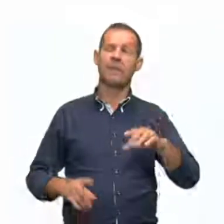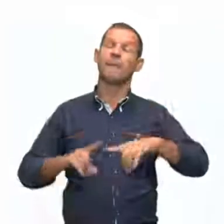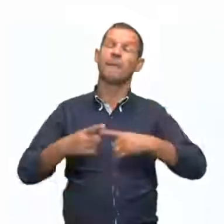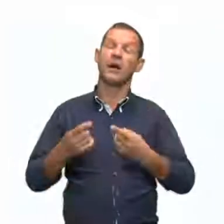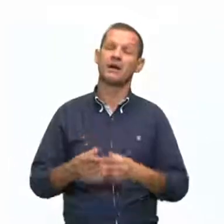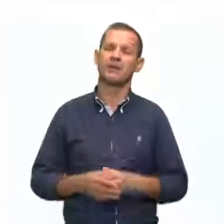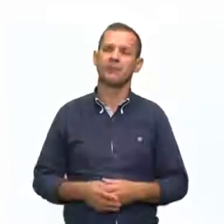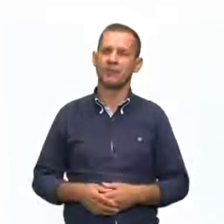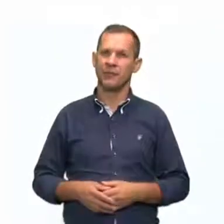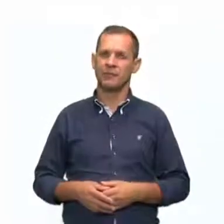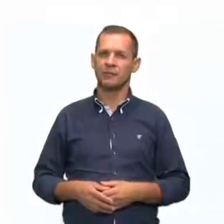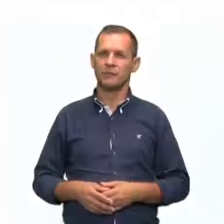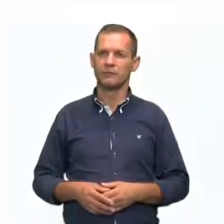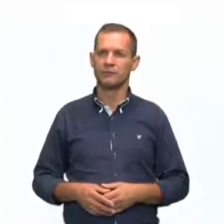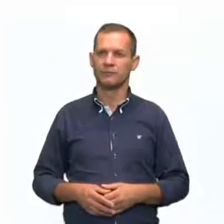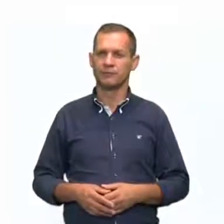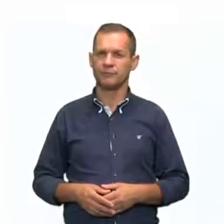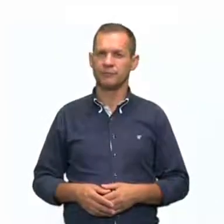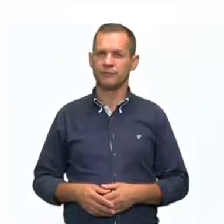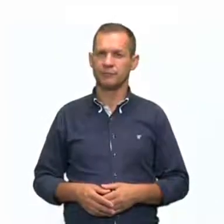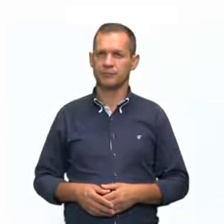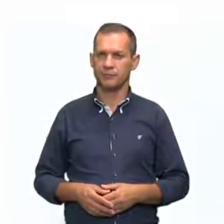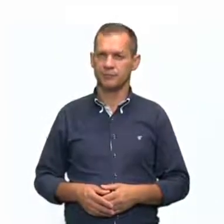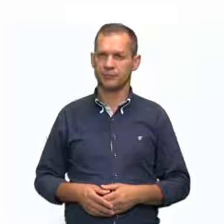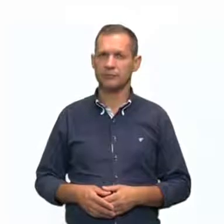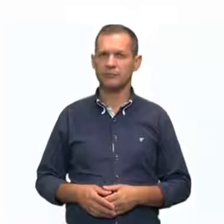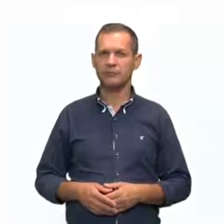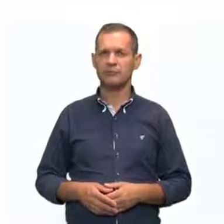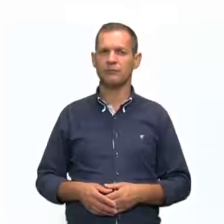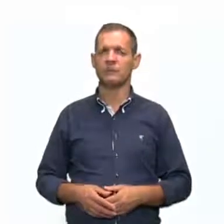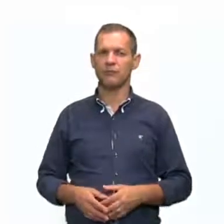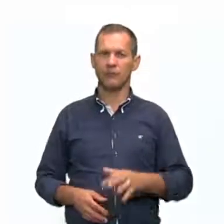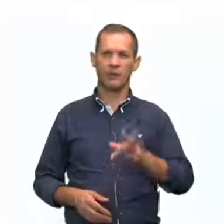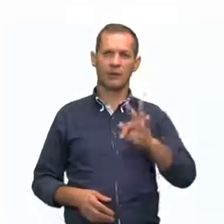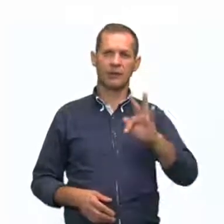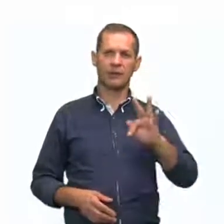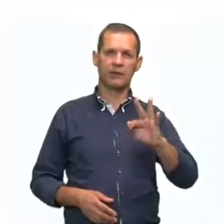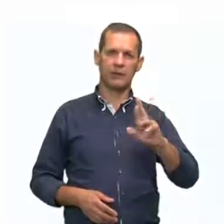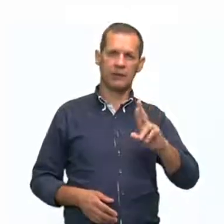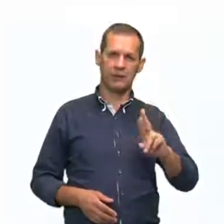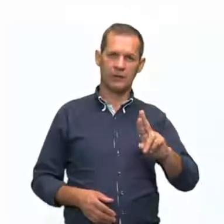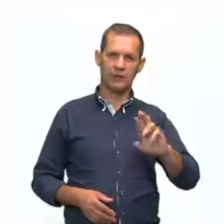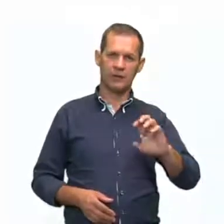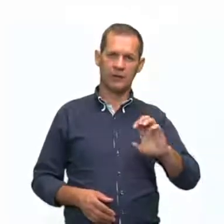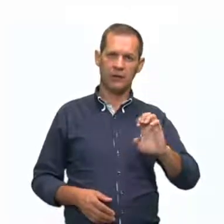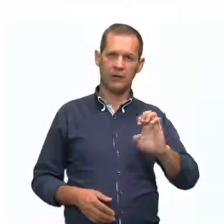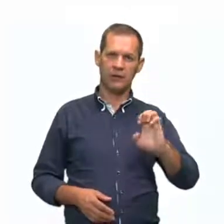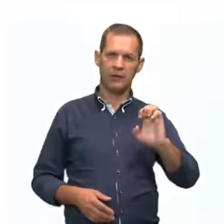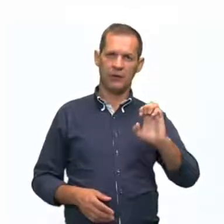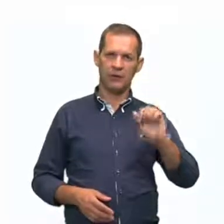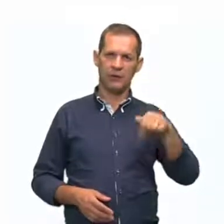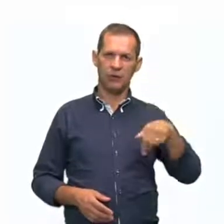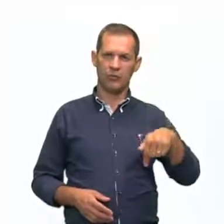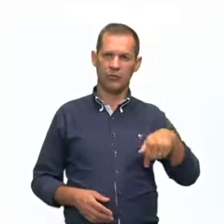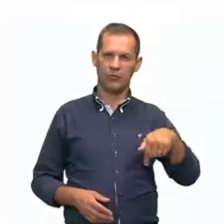É o Frequency Division. Aqui eu vou falar. Frequency